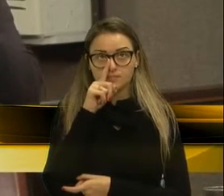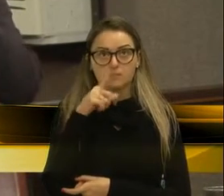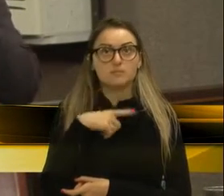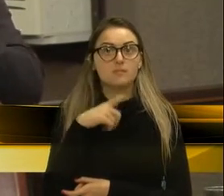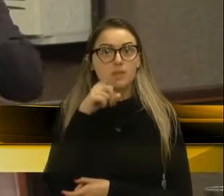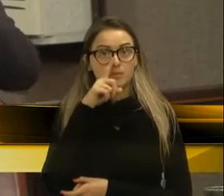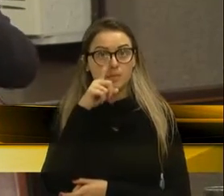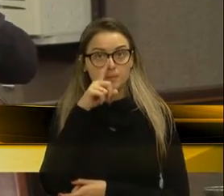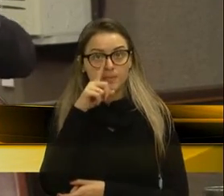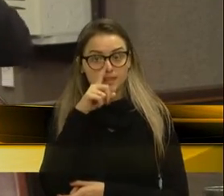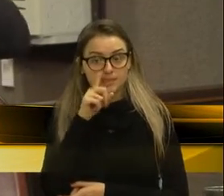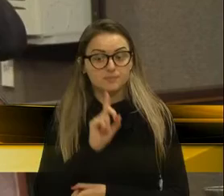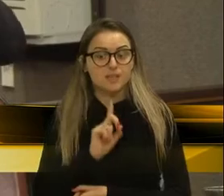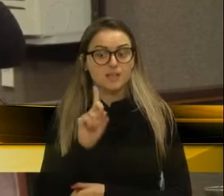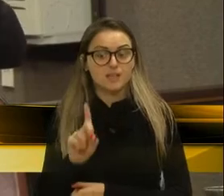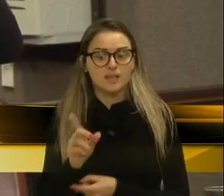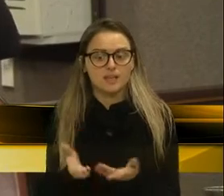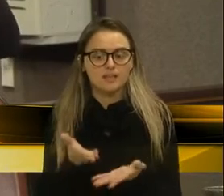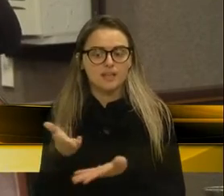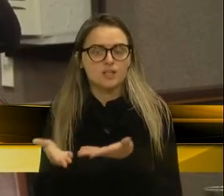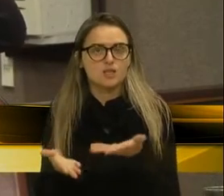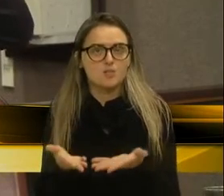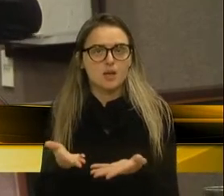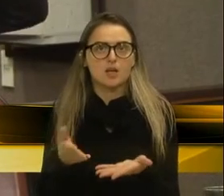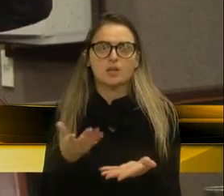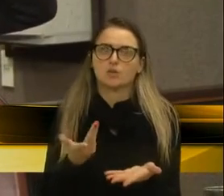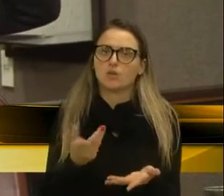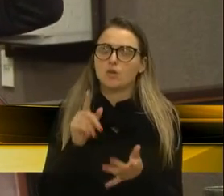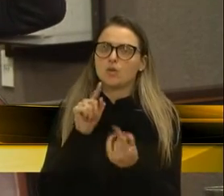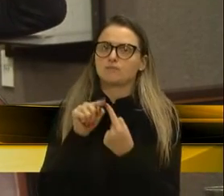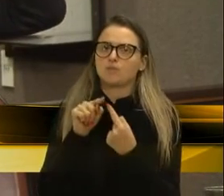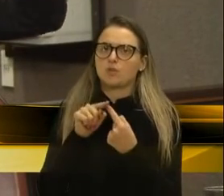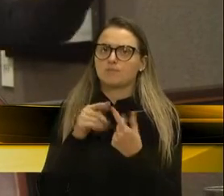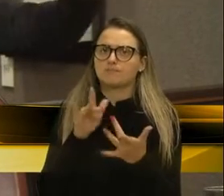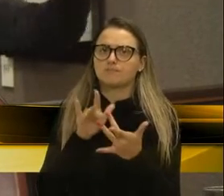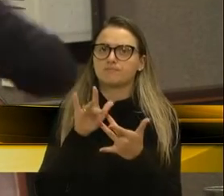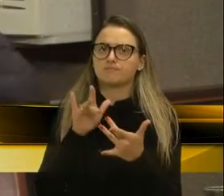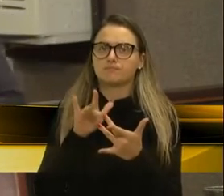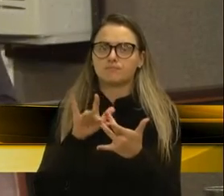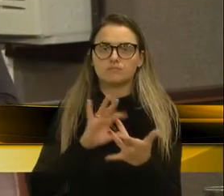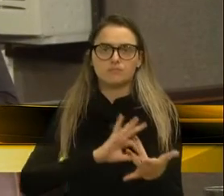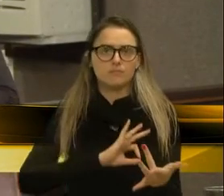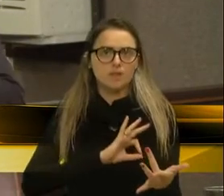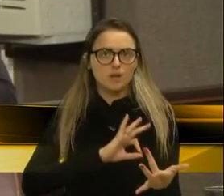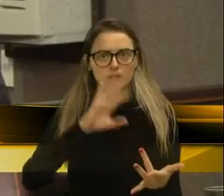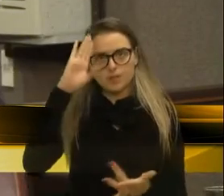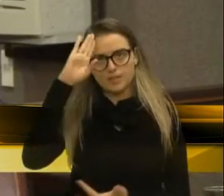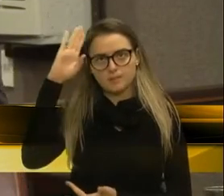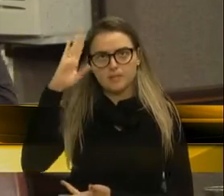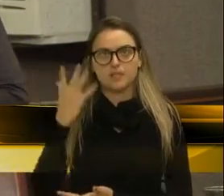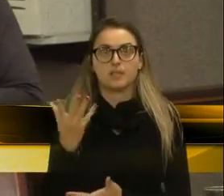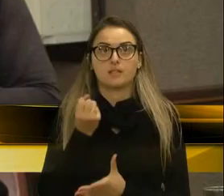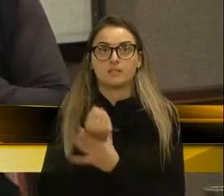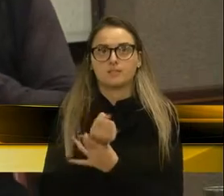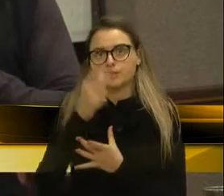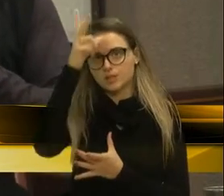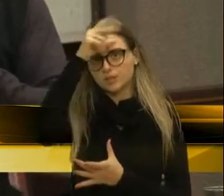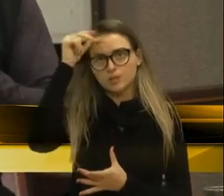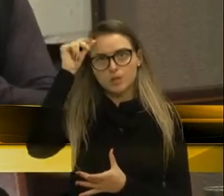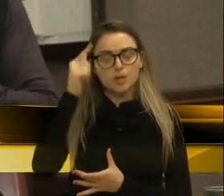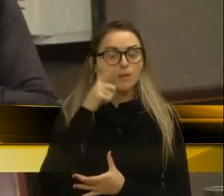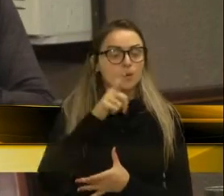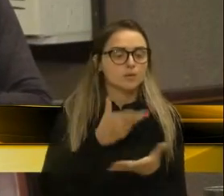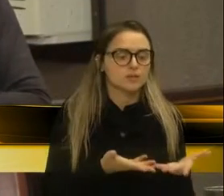ter que buscar atendimento da Brigada Militar, procurar auxílio das forças de segurança pública para